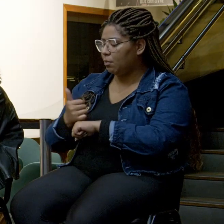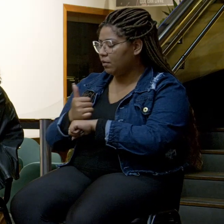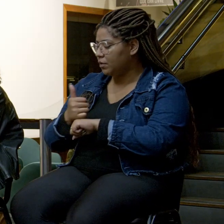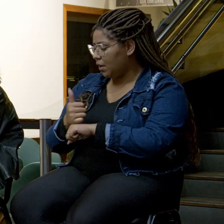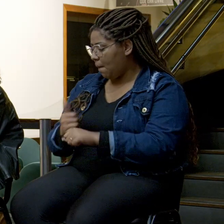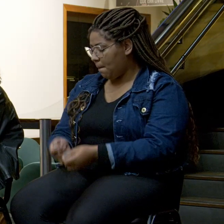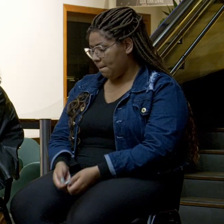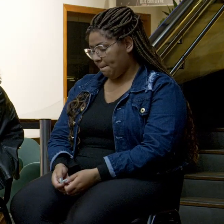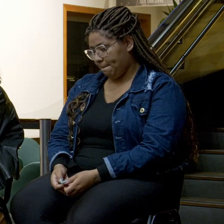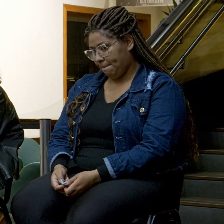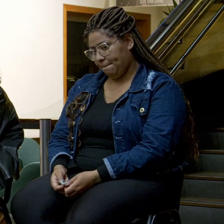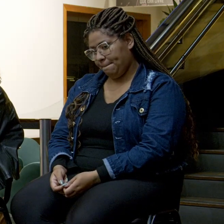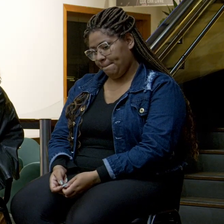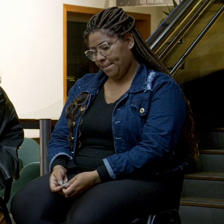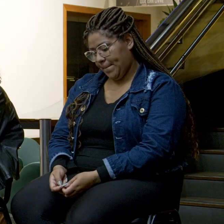E